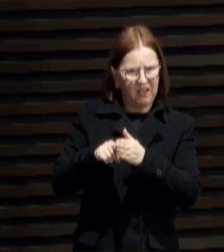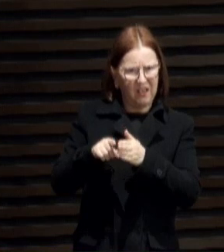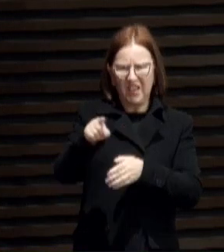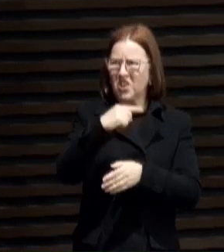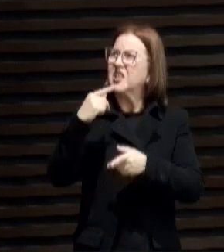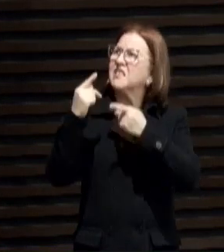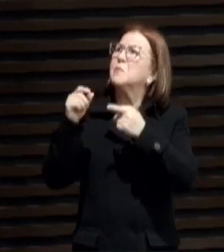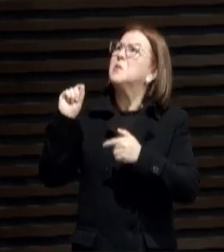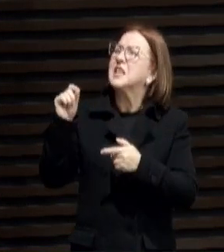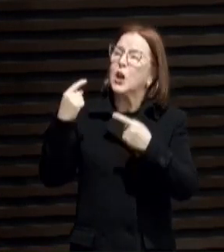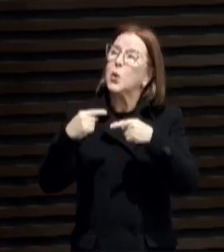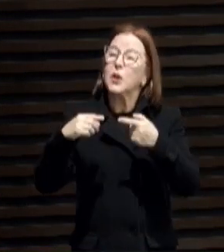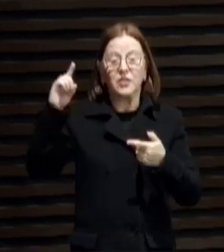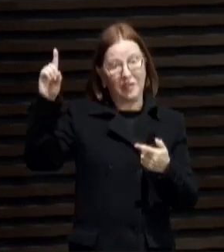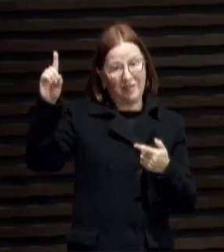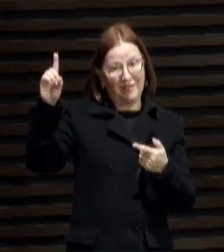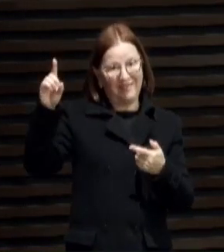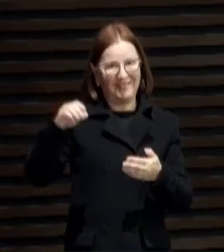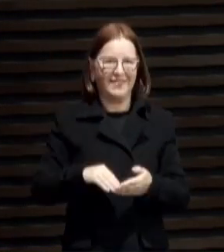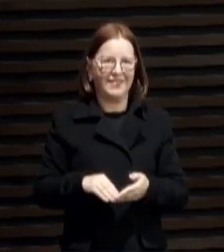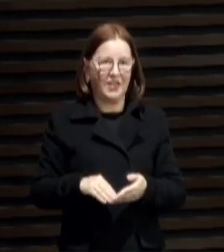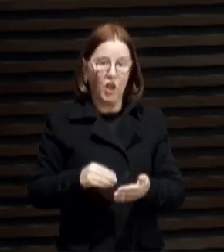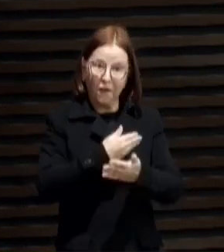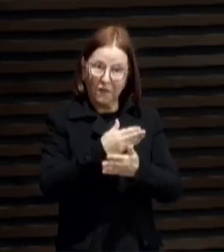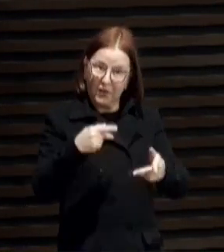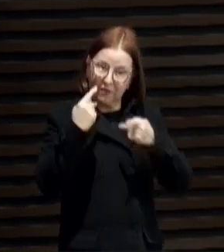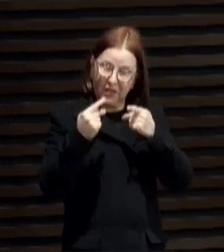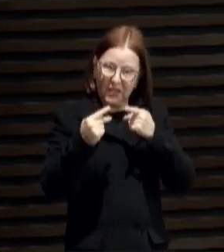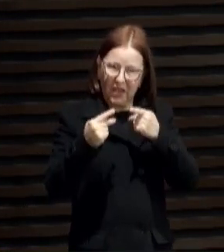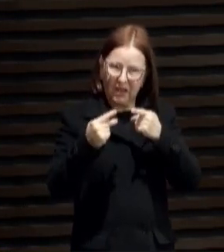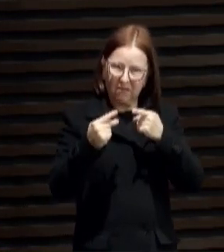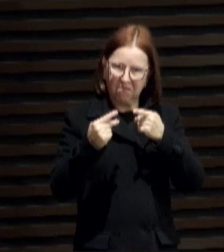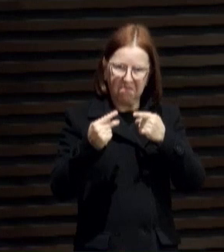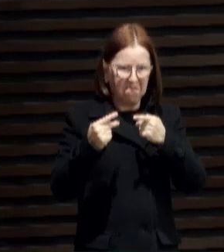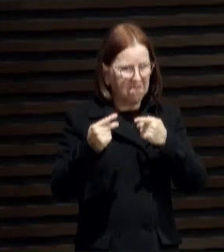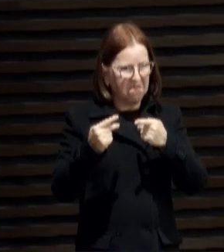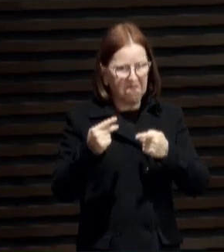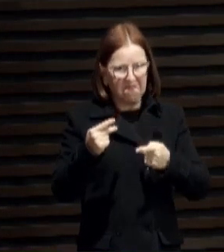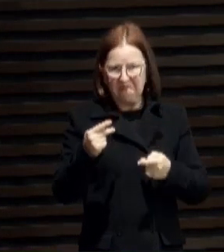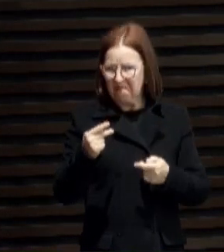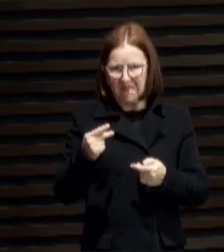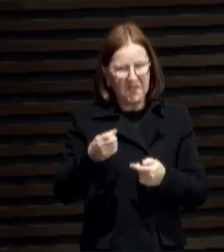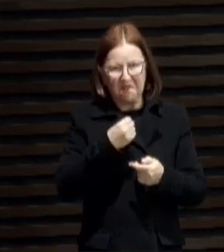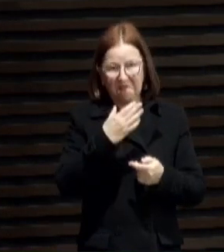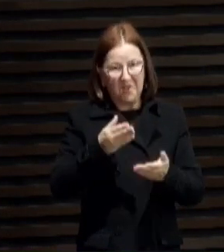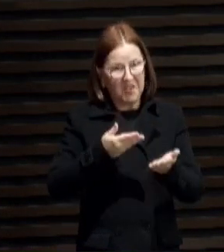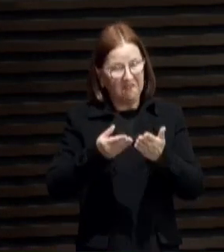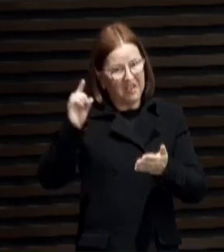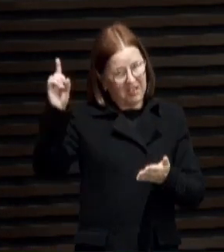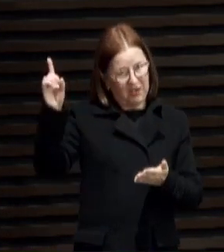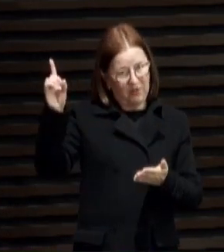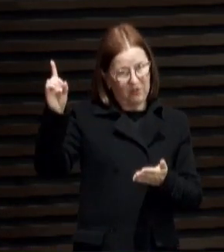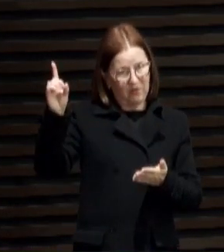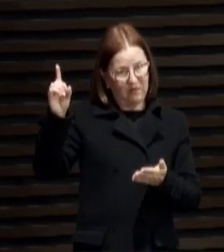Vós dizeis, inútil é servir a Deus, que nos aproveitou termos cuidado em guardar os seus